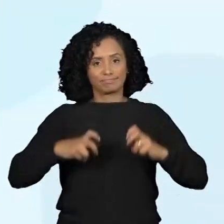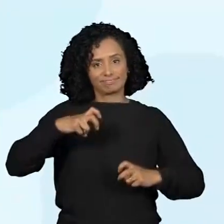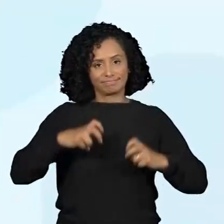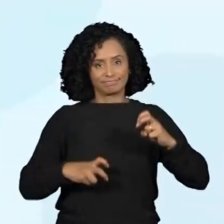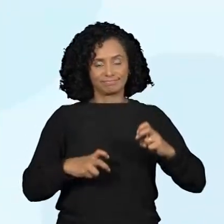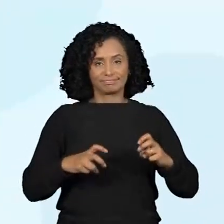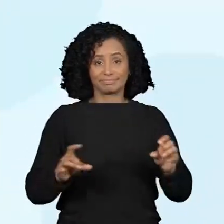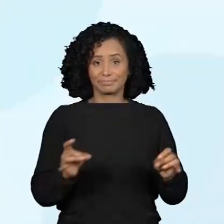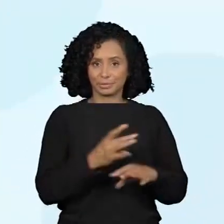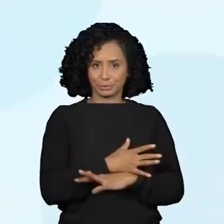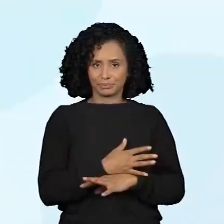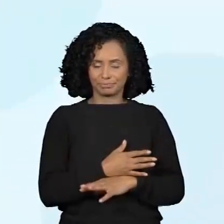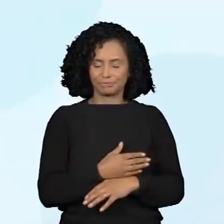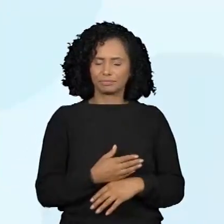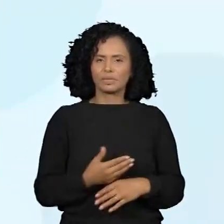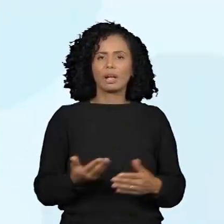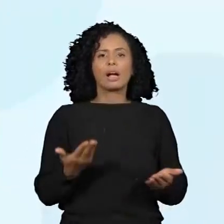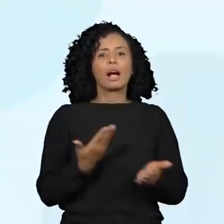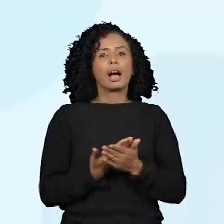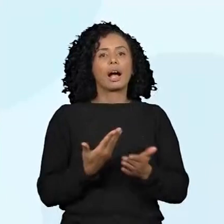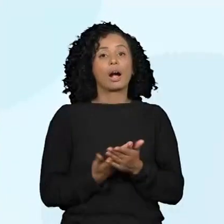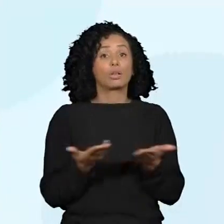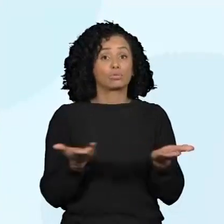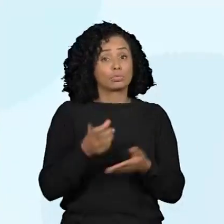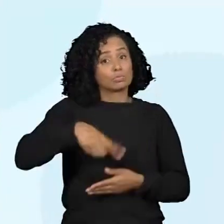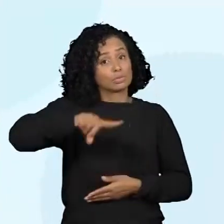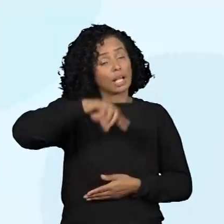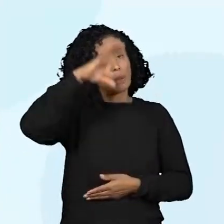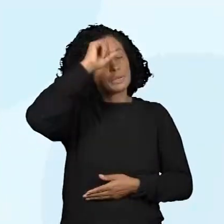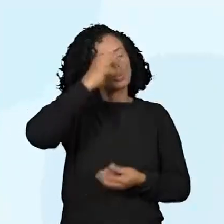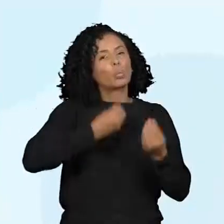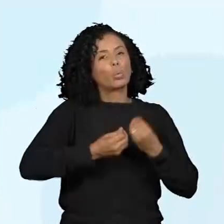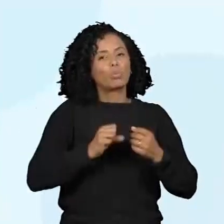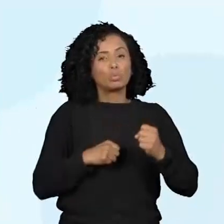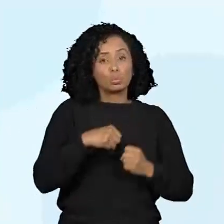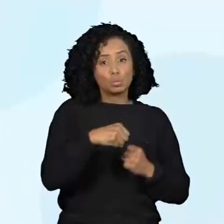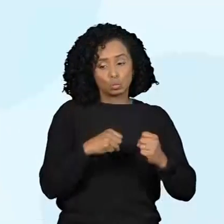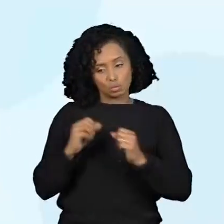Na aula de hoje aprendemos sobre a classificação das lutas.